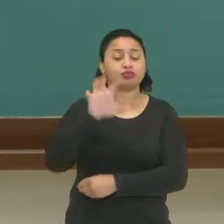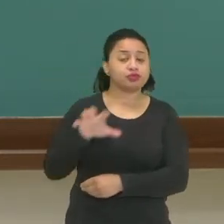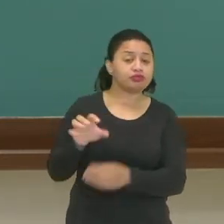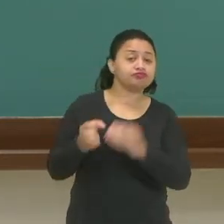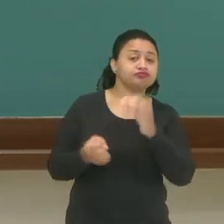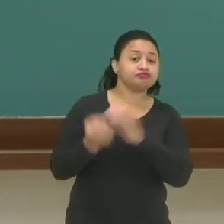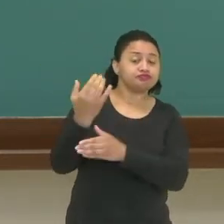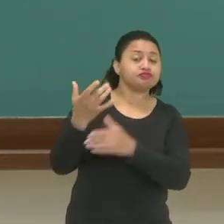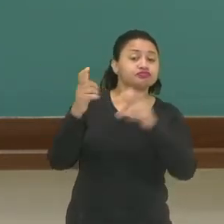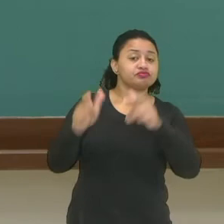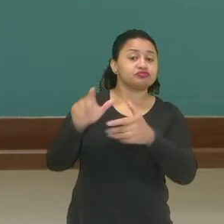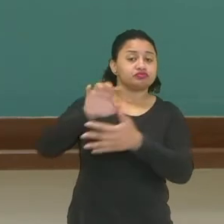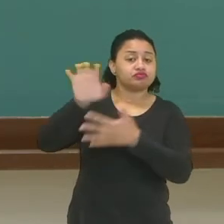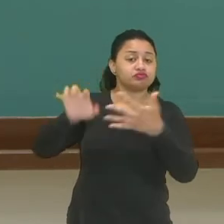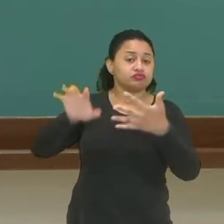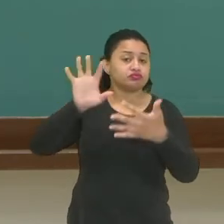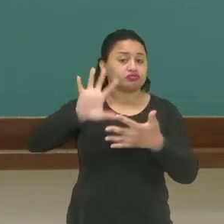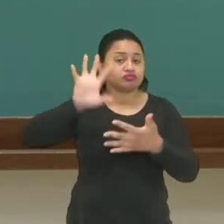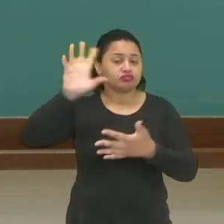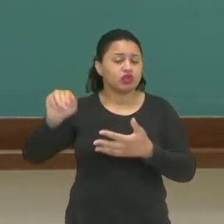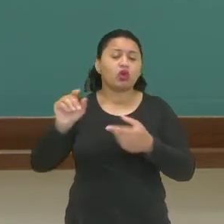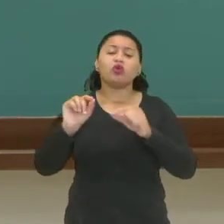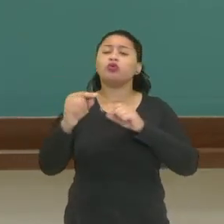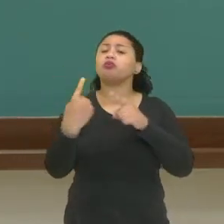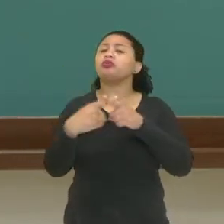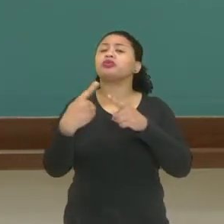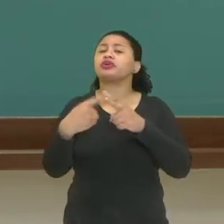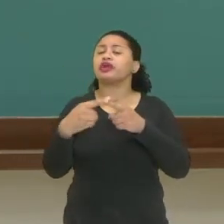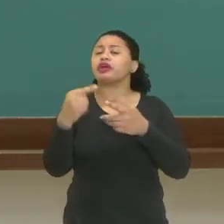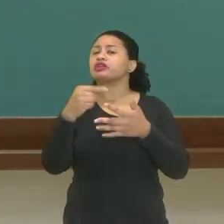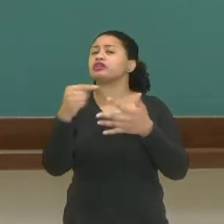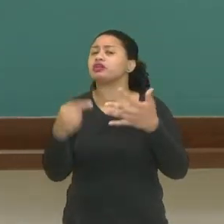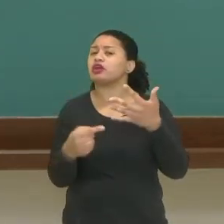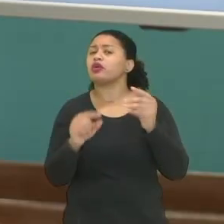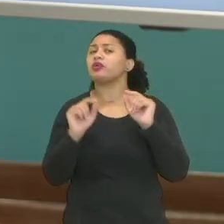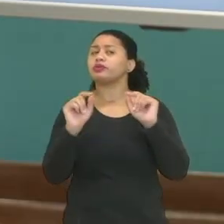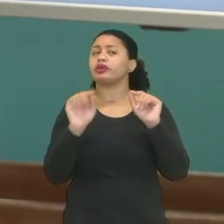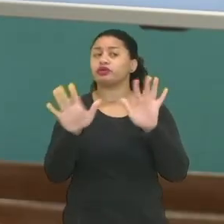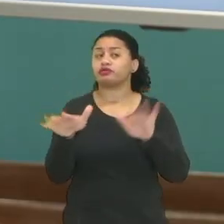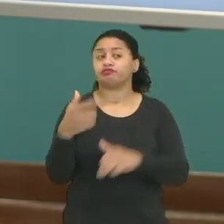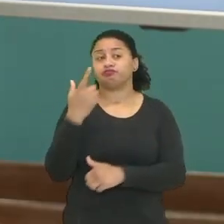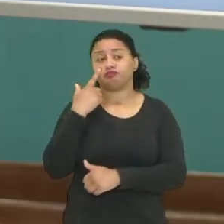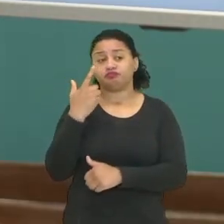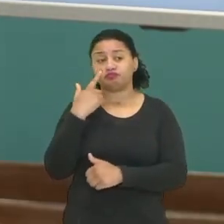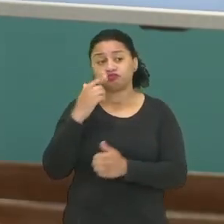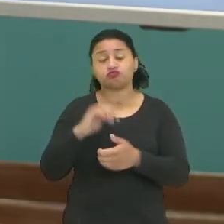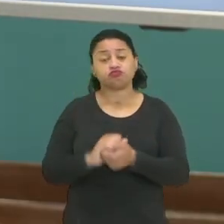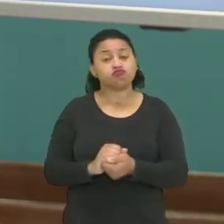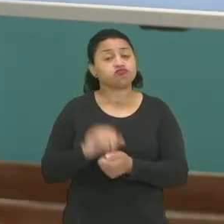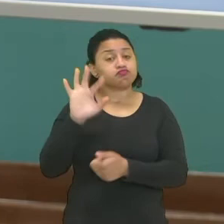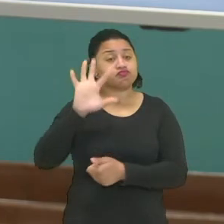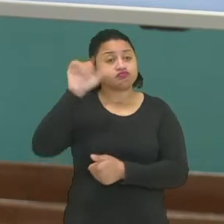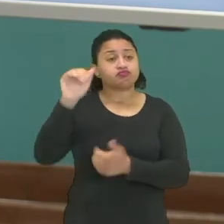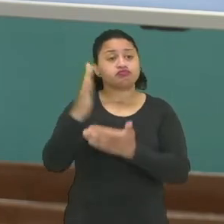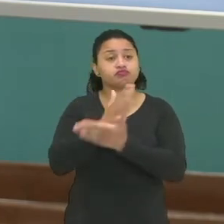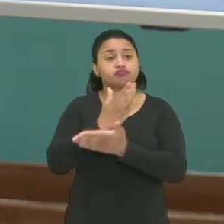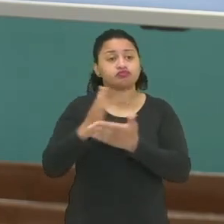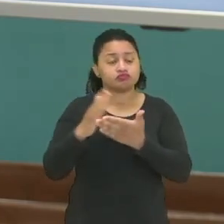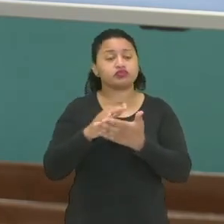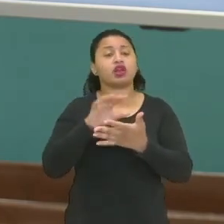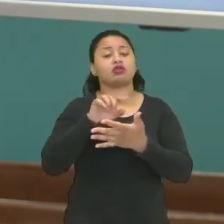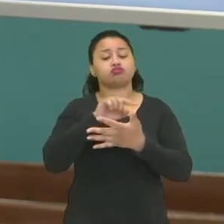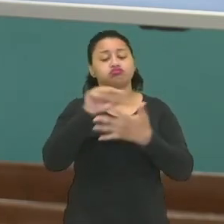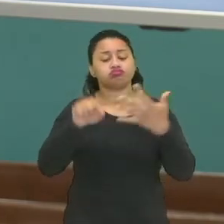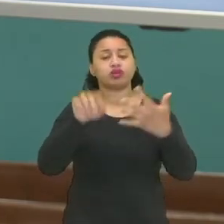na África, né? Quais critérios foram utilizados? Vamos acompanhar aqui então. Então a África foi dividida, né, em 5 grandes